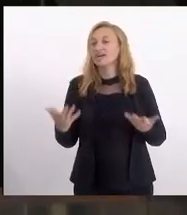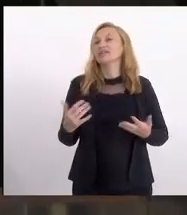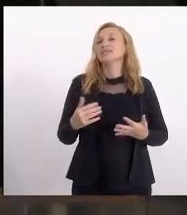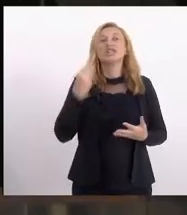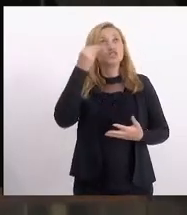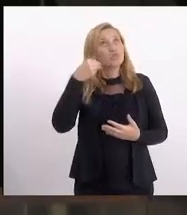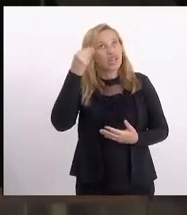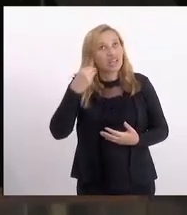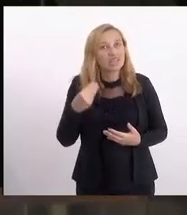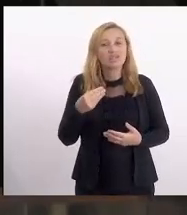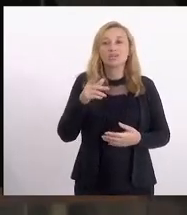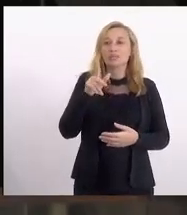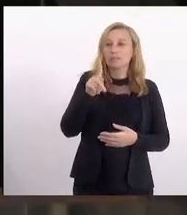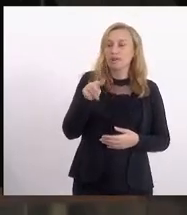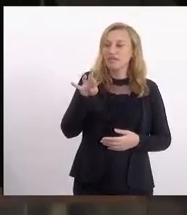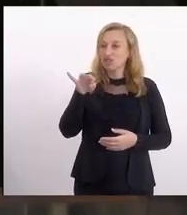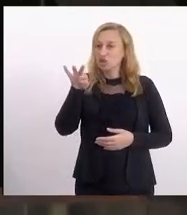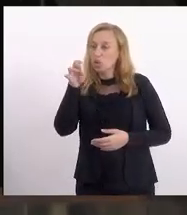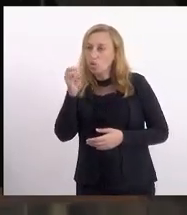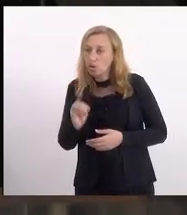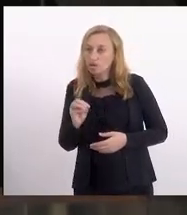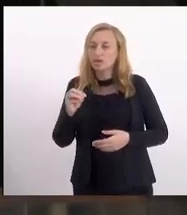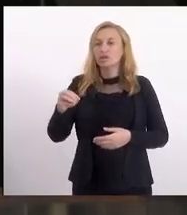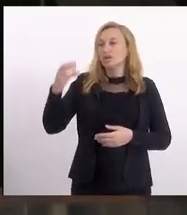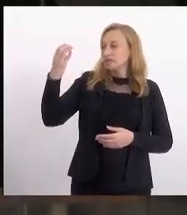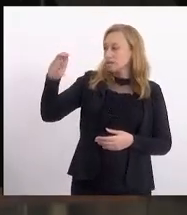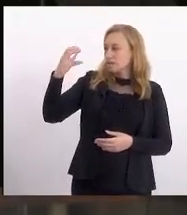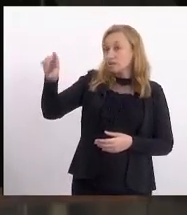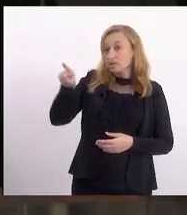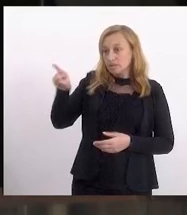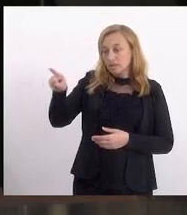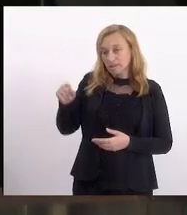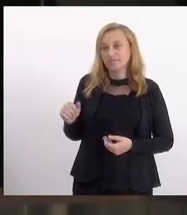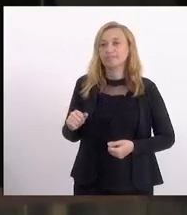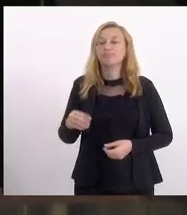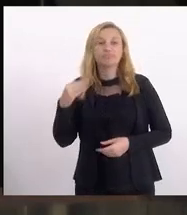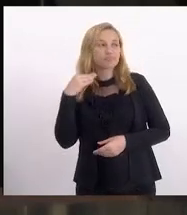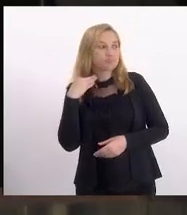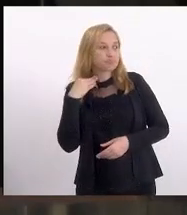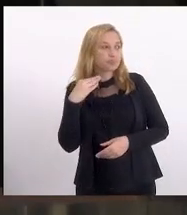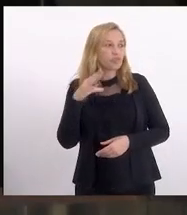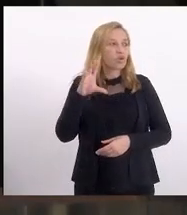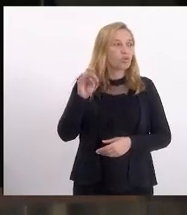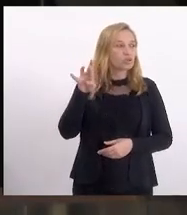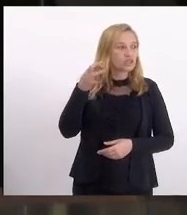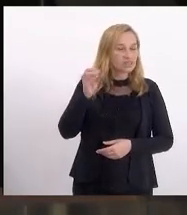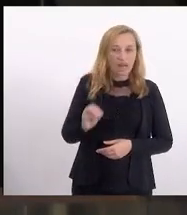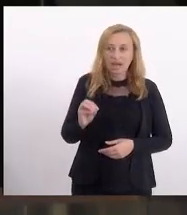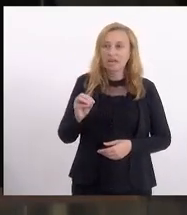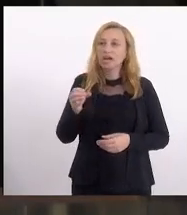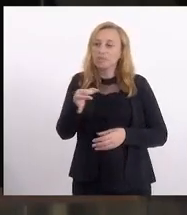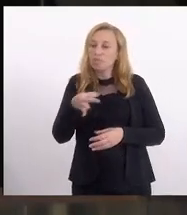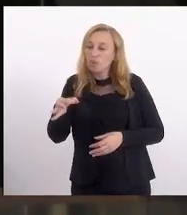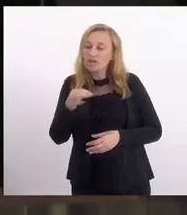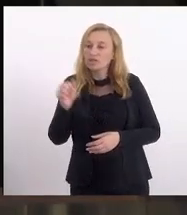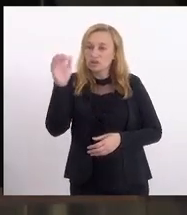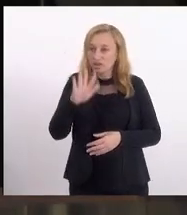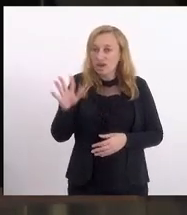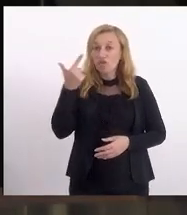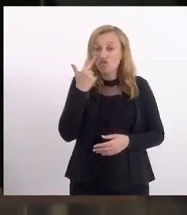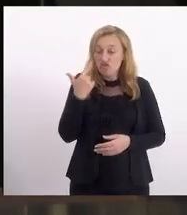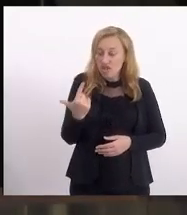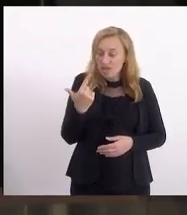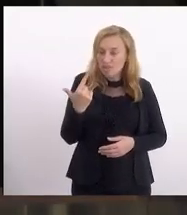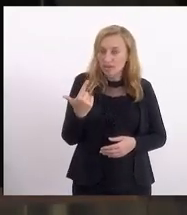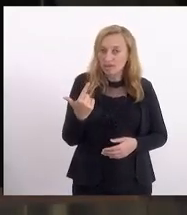a experiência do Preventório em Niterói, pioneiro em Niterói, o Banco Comunitário do Preventório e a moeda social Prevê, e